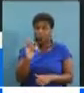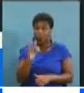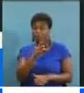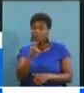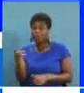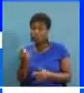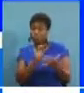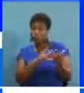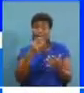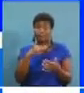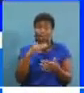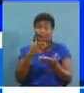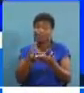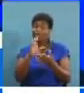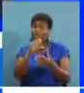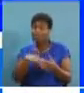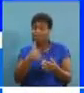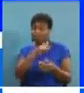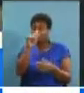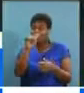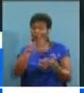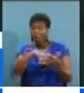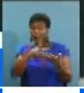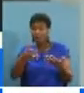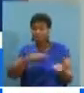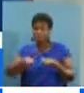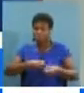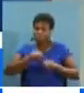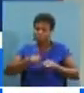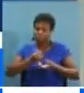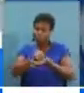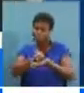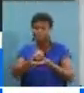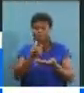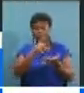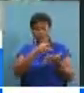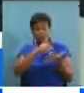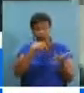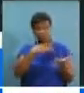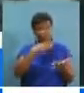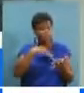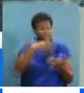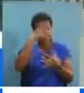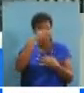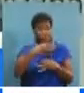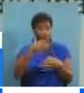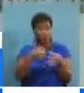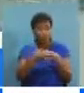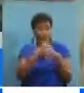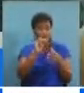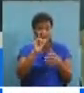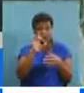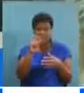de empréstimo a Cabo Verde Airlines para suportar o seu plano de negócio nesta fase inicial, um empréstimo com garantia do grupo Icelandair